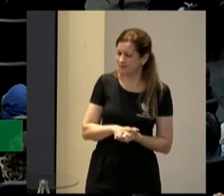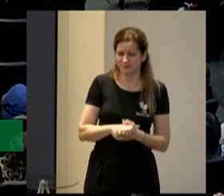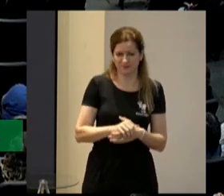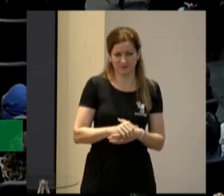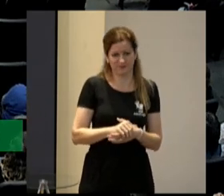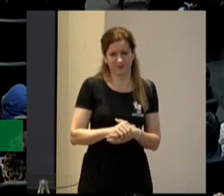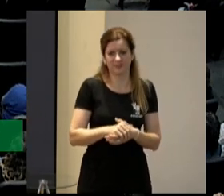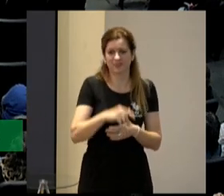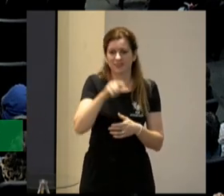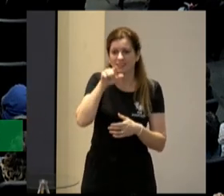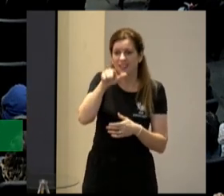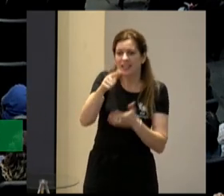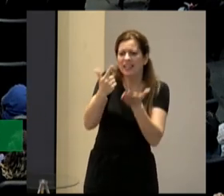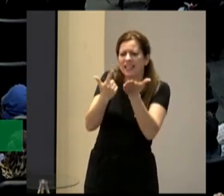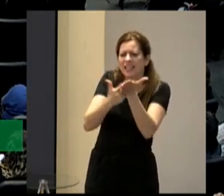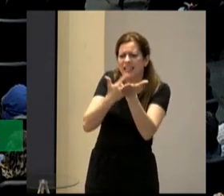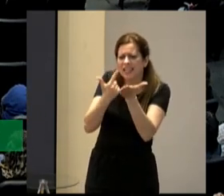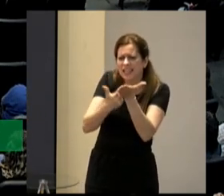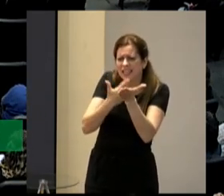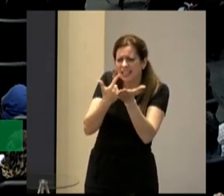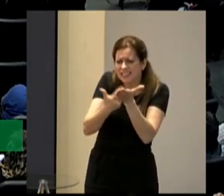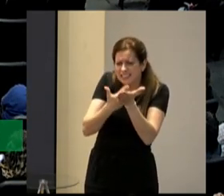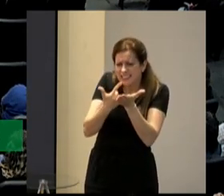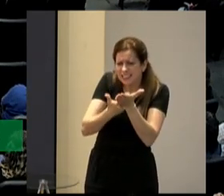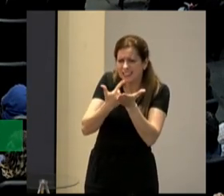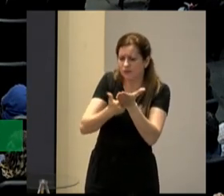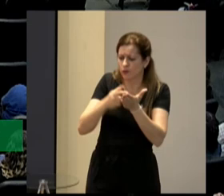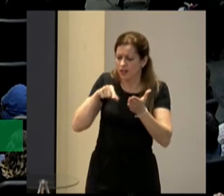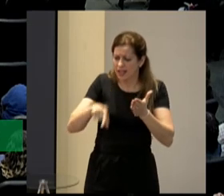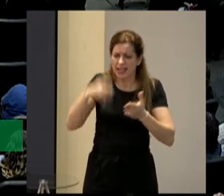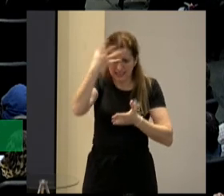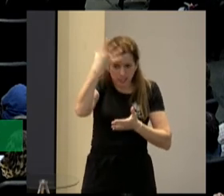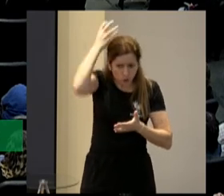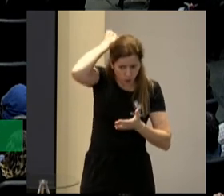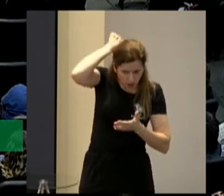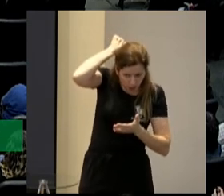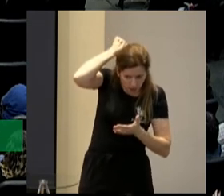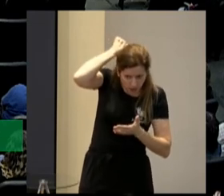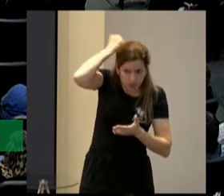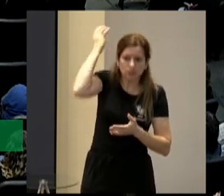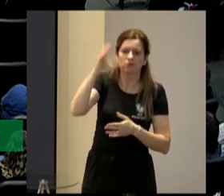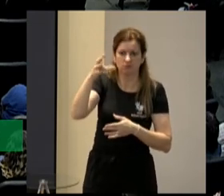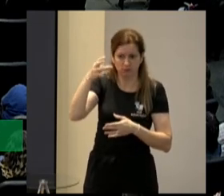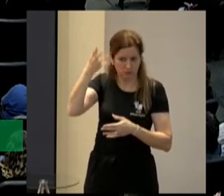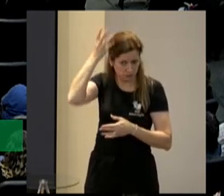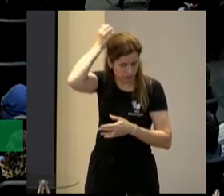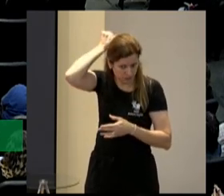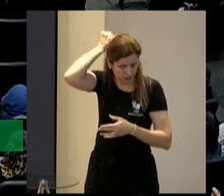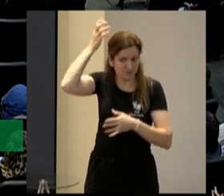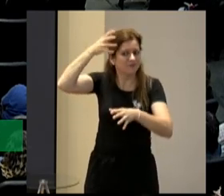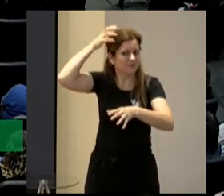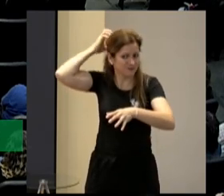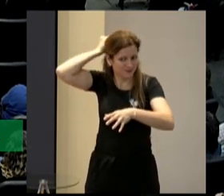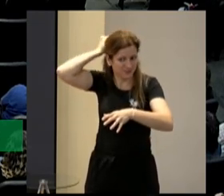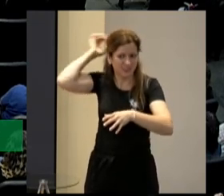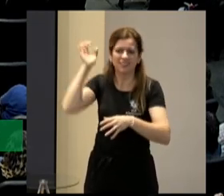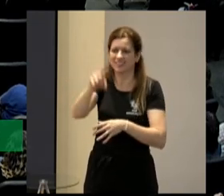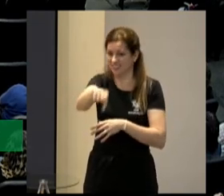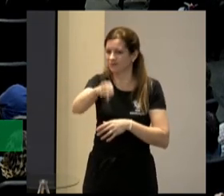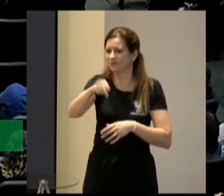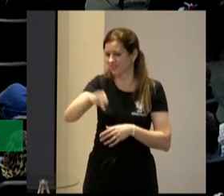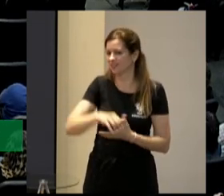O livro que tu falas é A Matriz ou é o Antonieta? O Antonieta. Tu lestes o